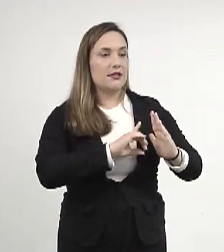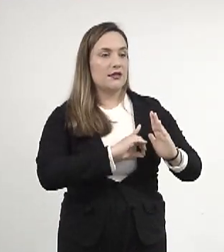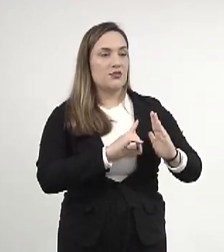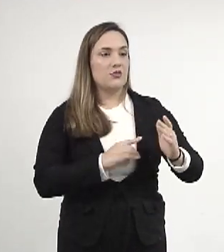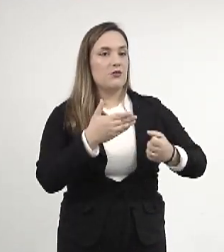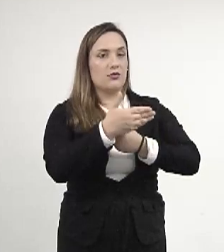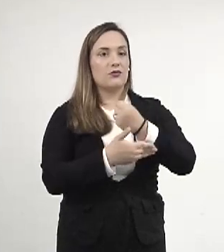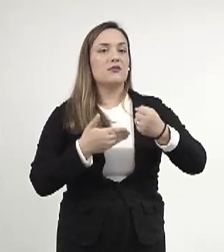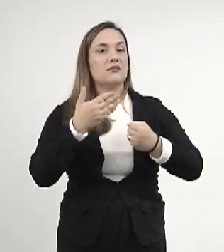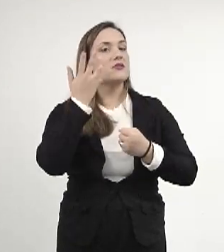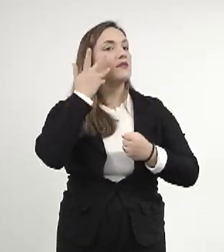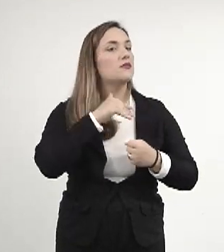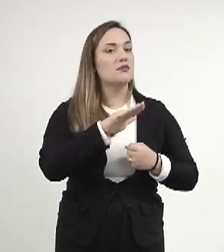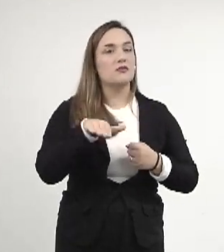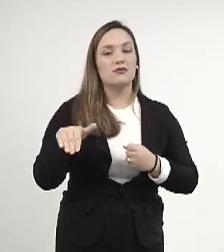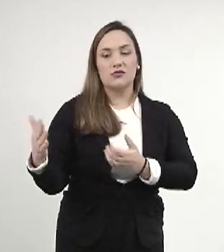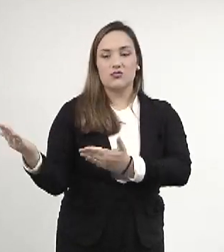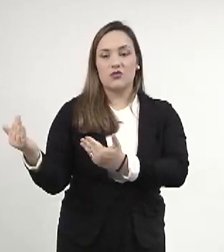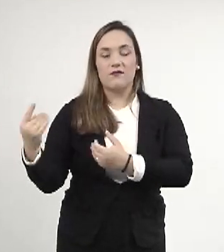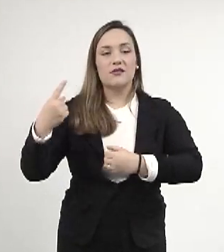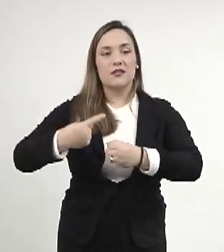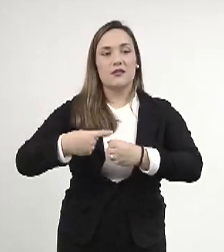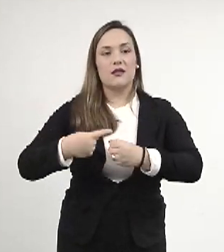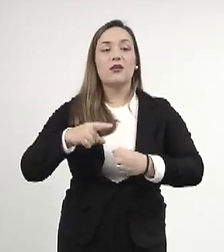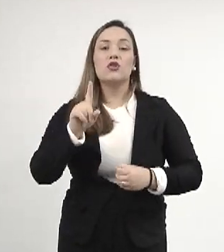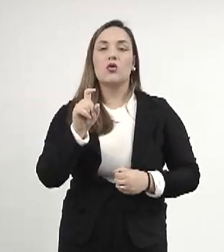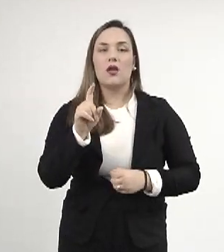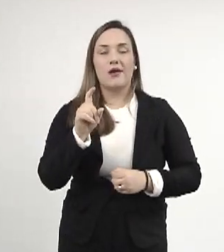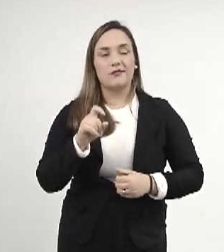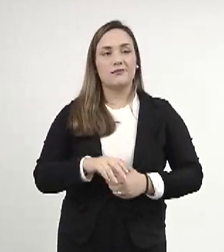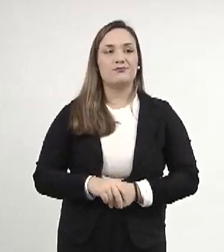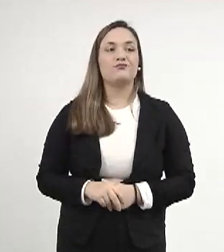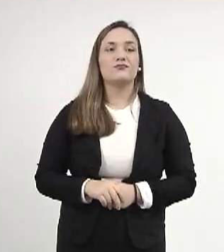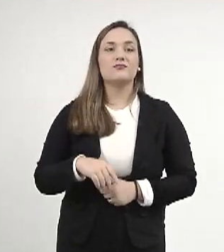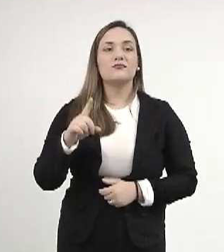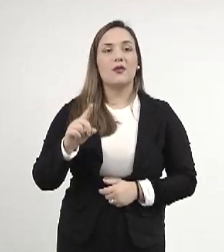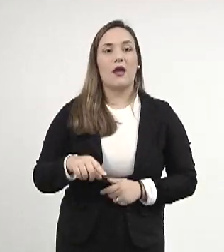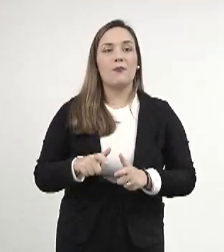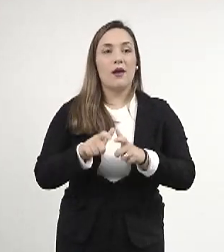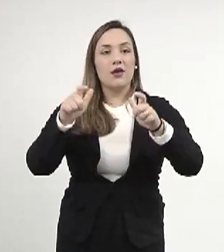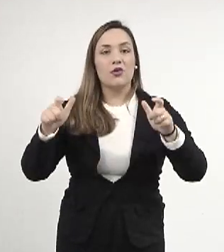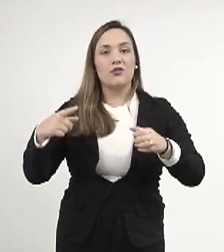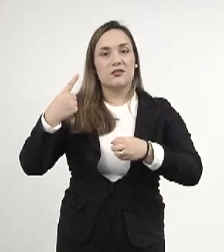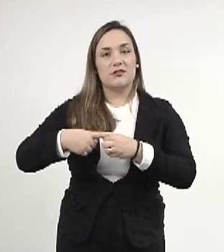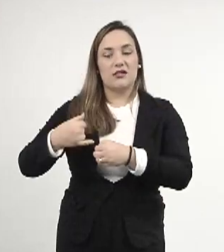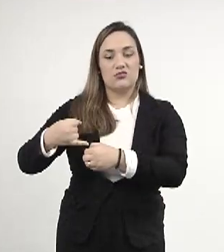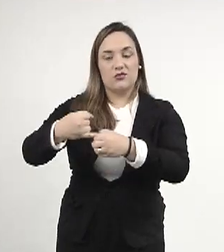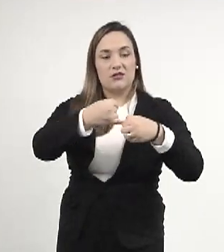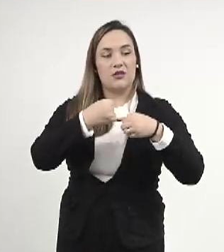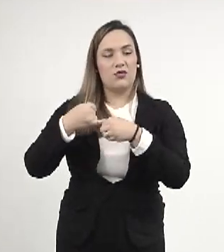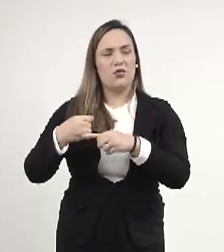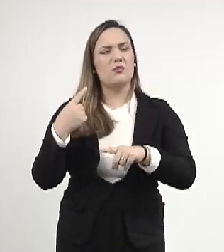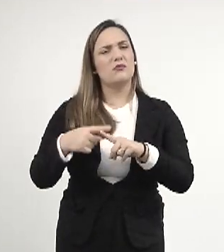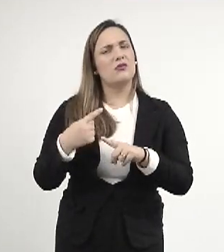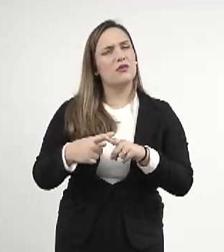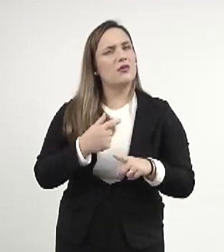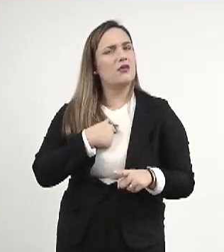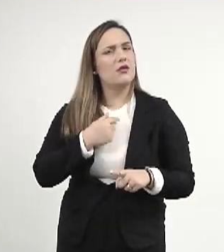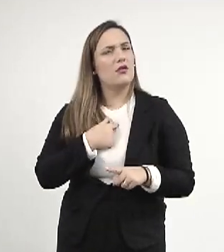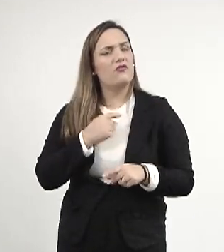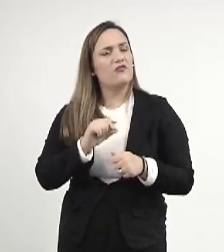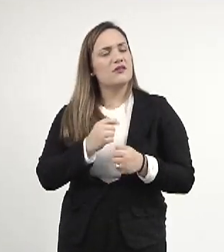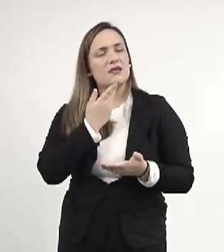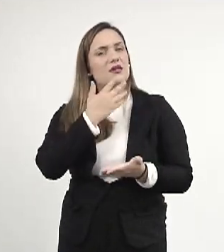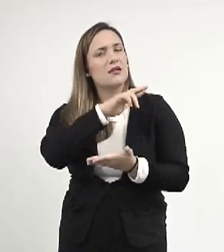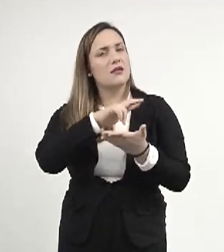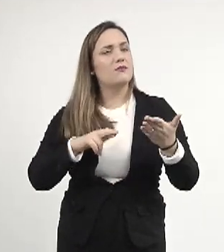à criança e ao adolescente em Dourados, maior cidade do interior do estado. E por que eu trago hoje esse